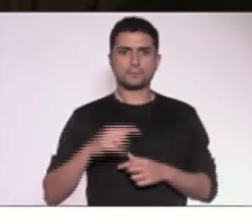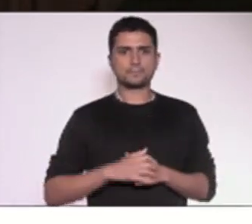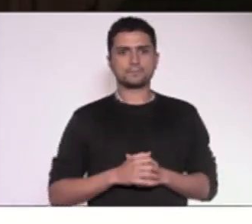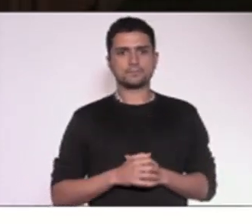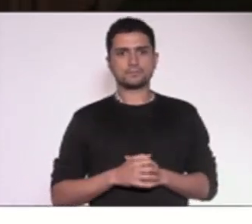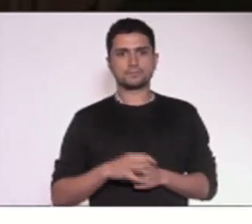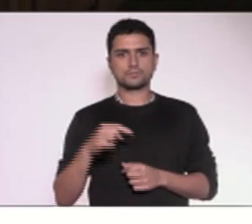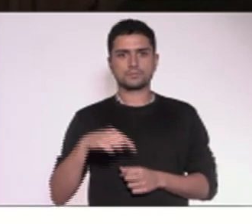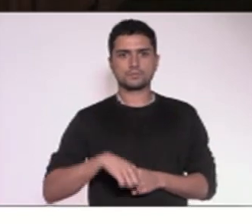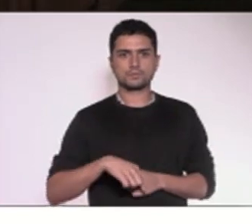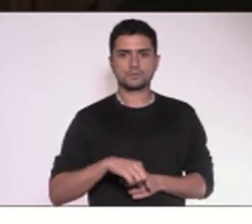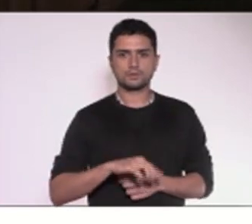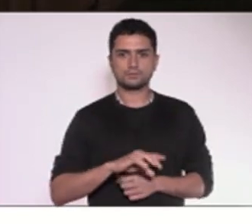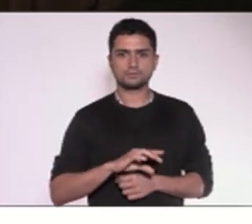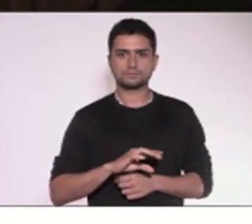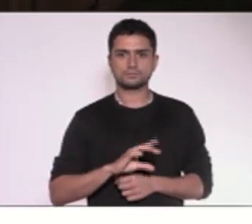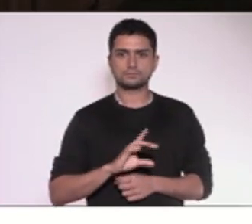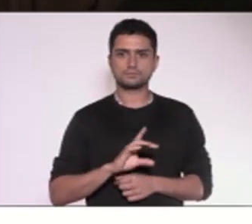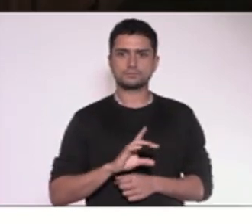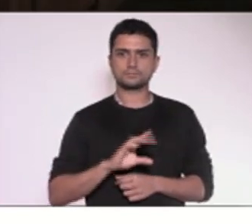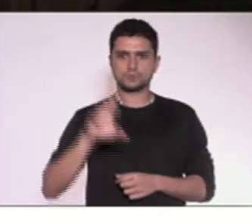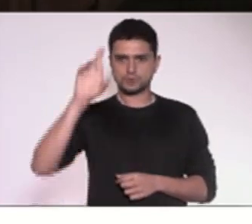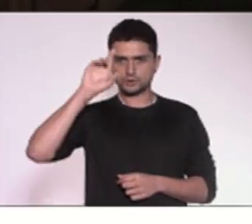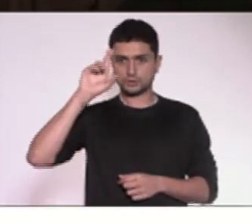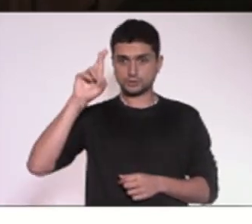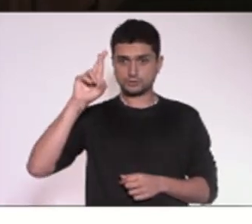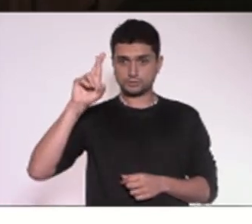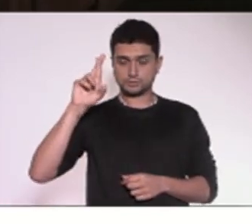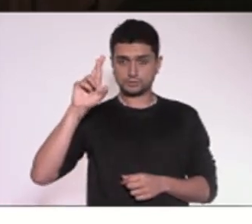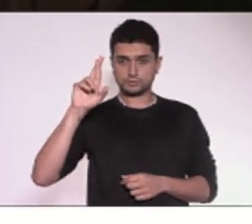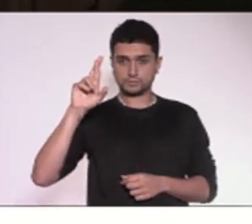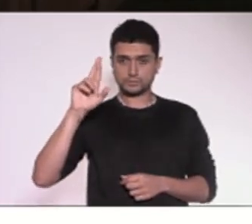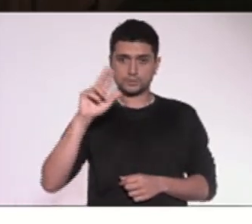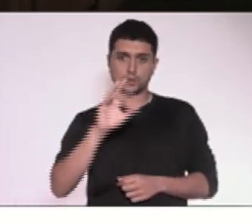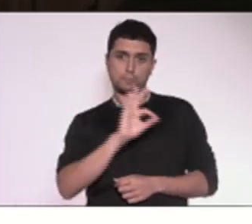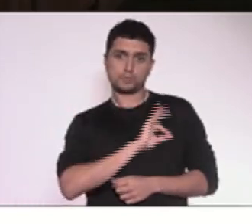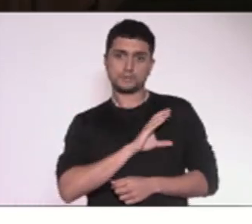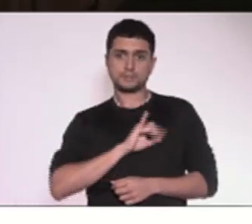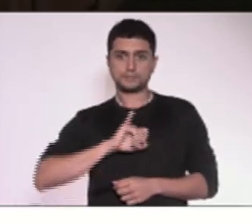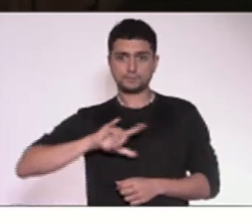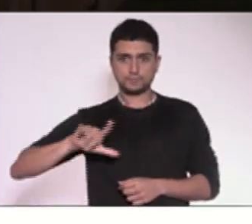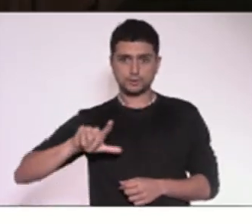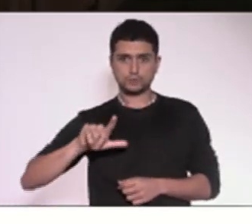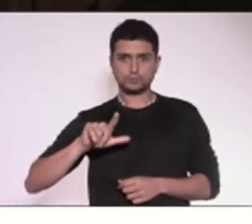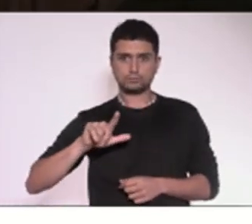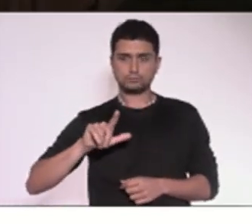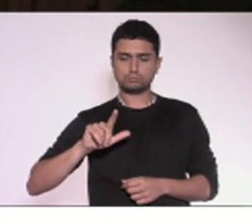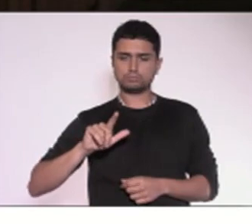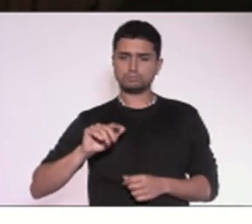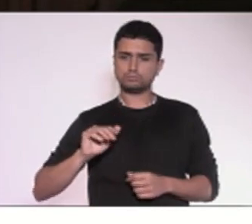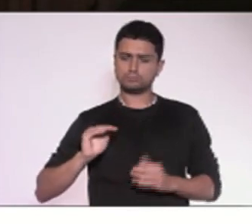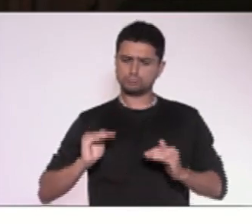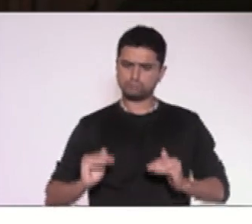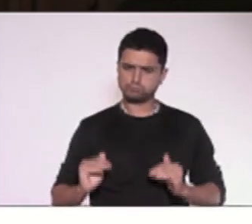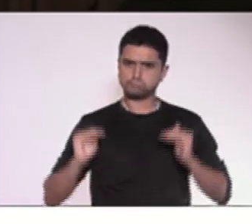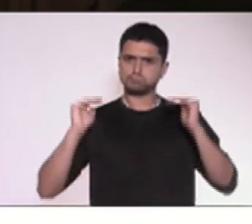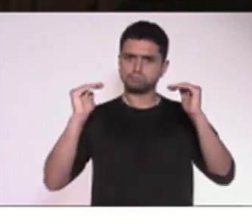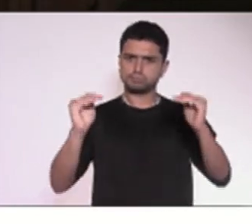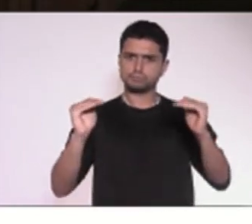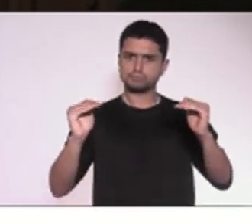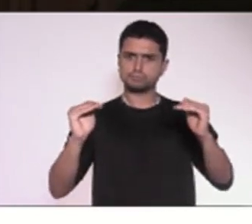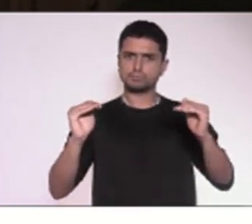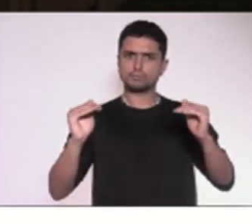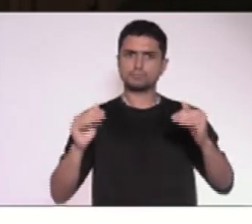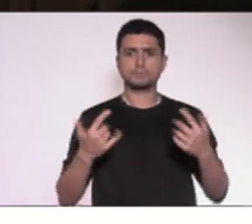a Polícia Civil para um novo patamar, que você aqui mencionou, com menos recursos